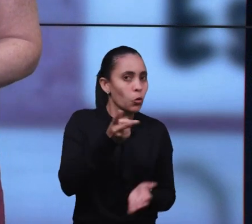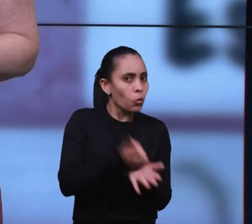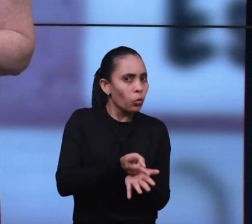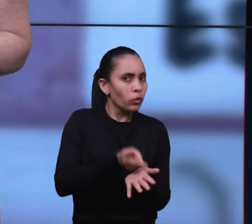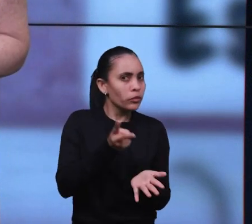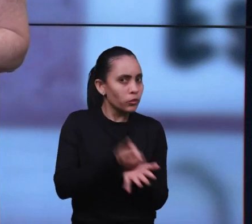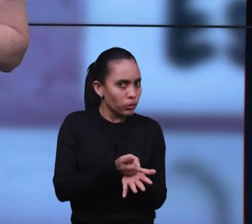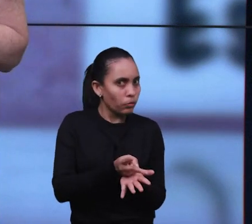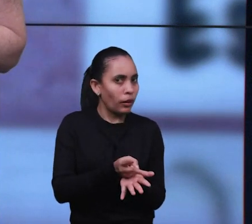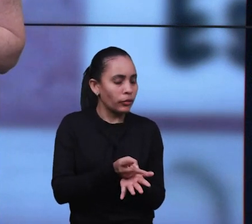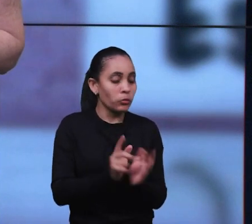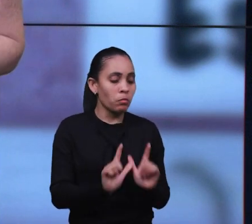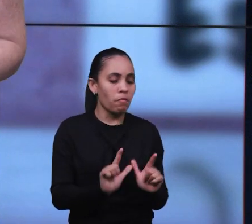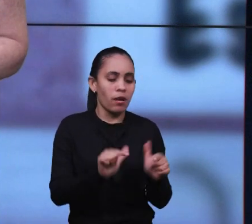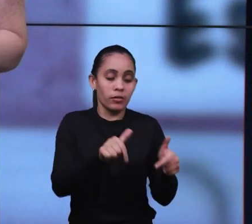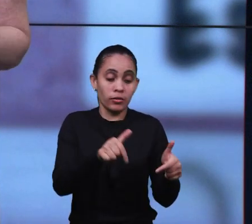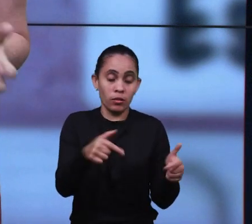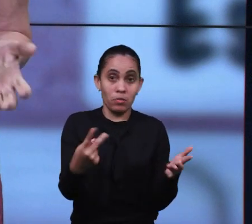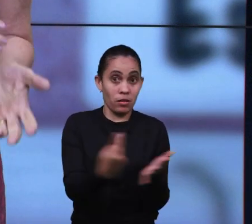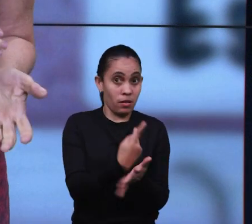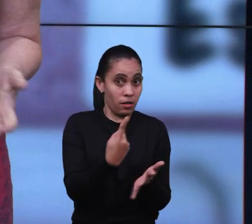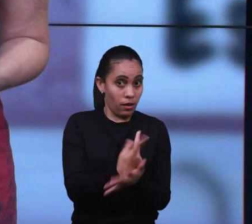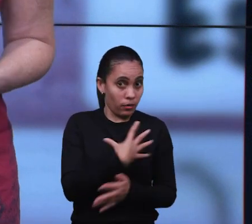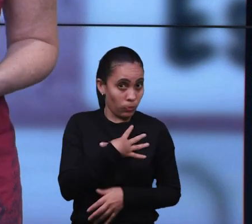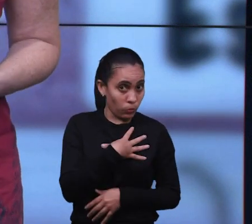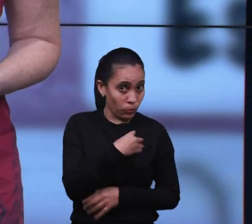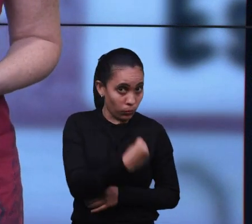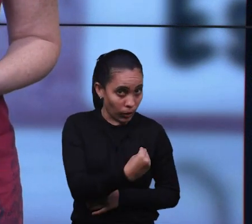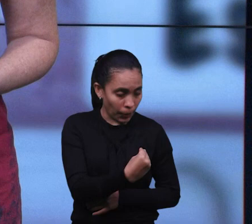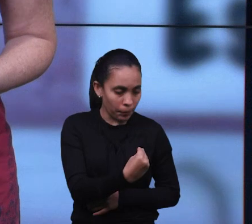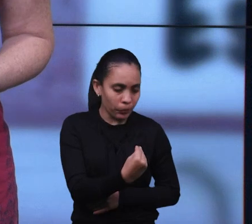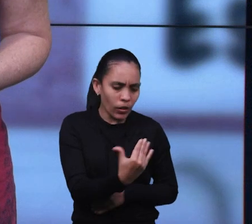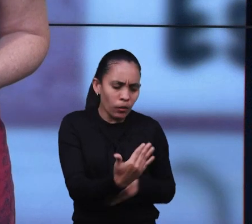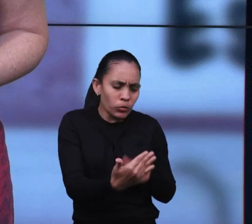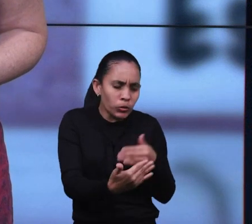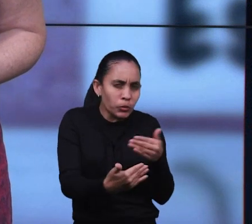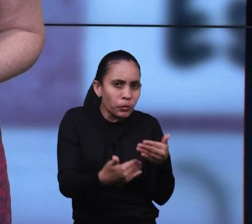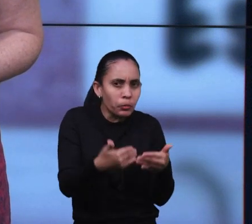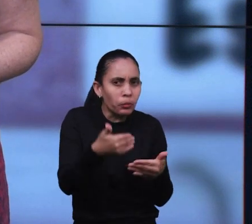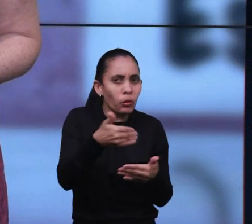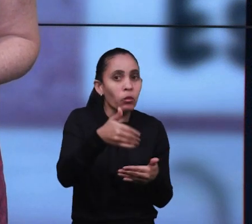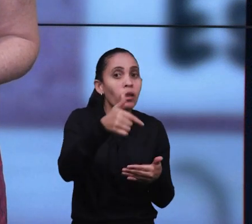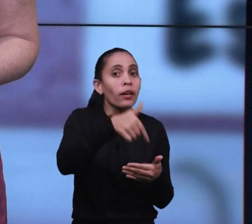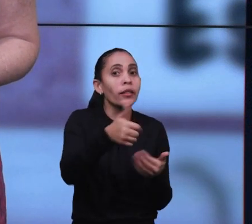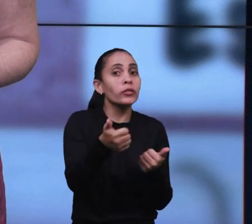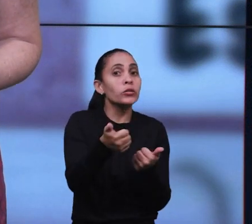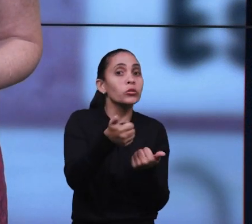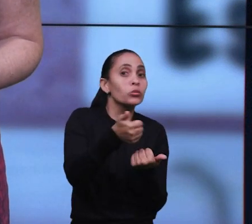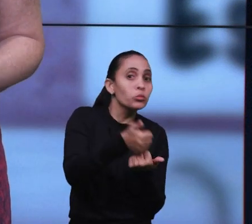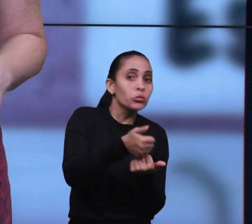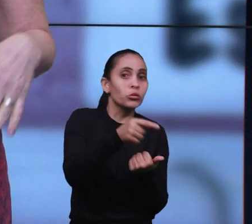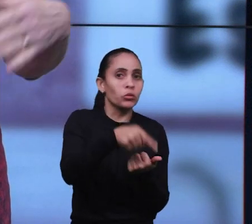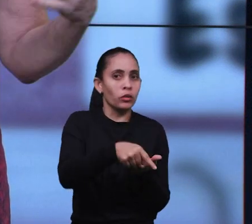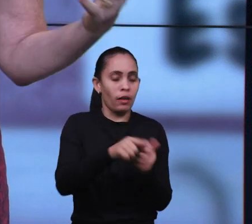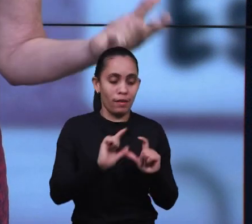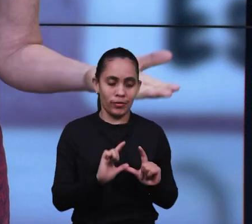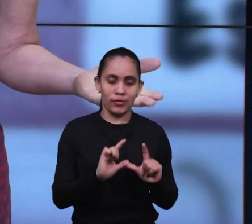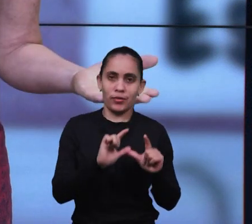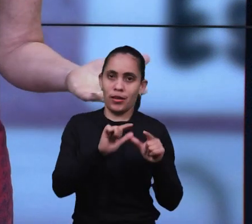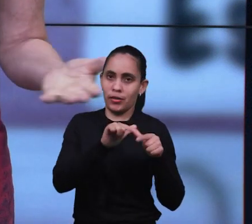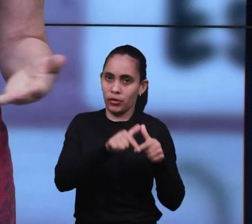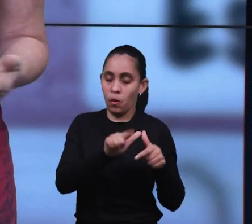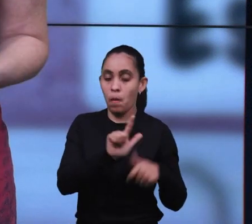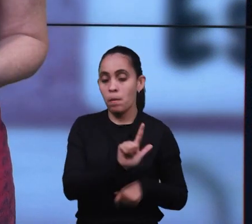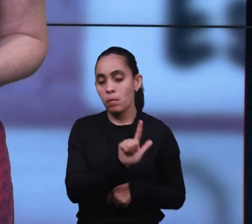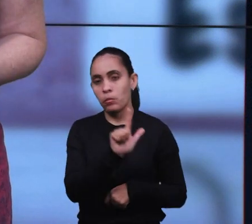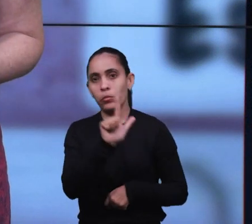correção diante de uma atitude indevida do filho, aos poucos ele substituirá essa